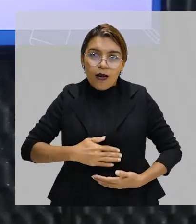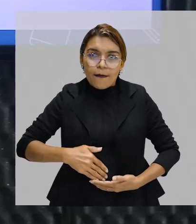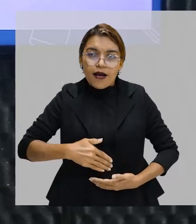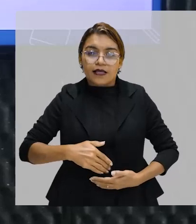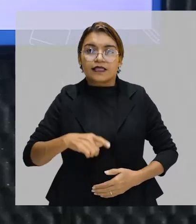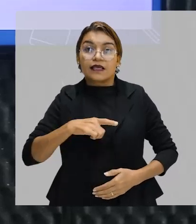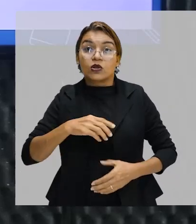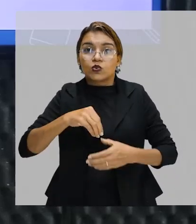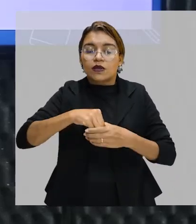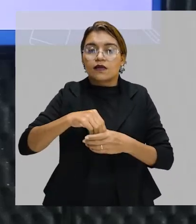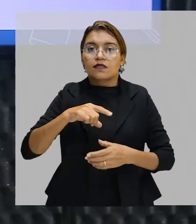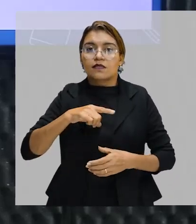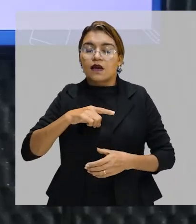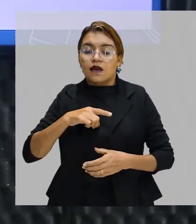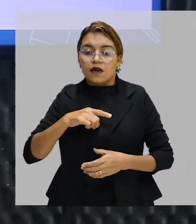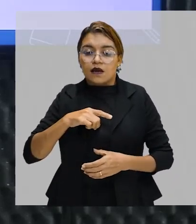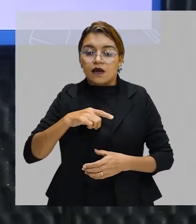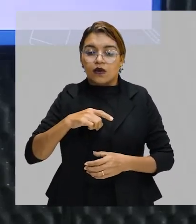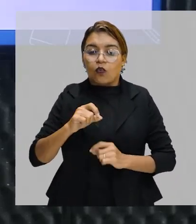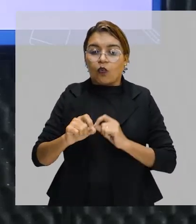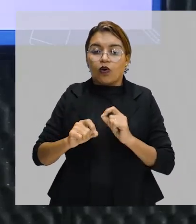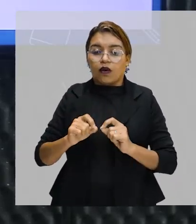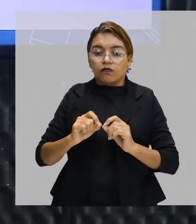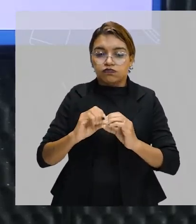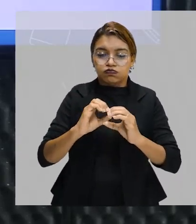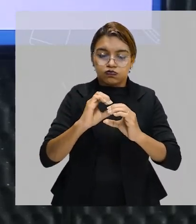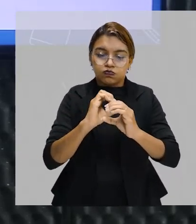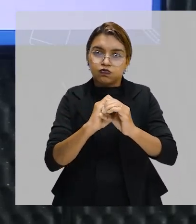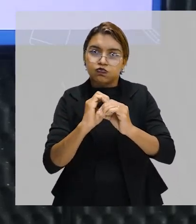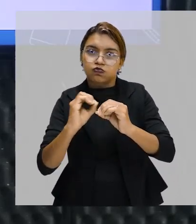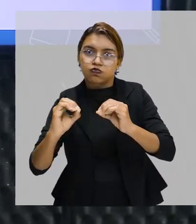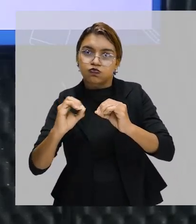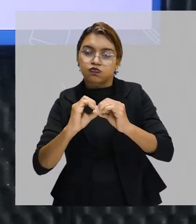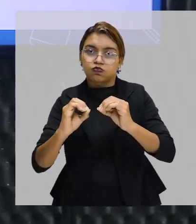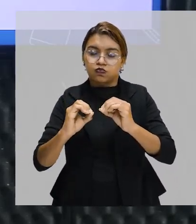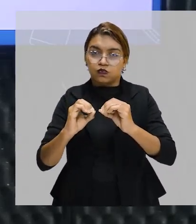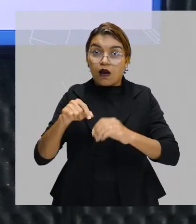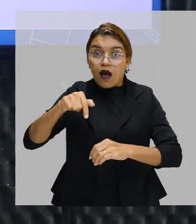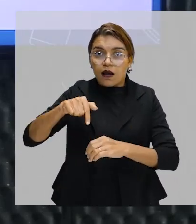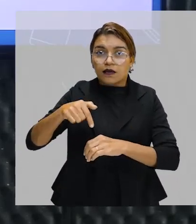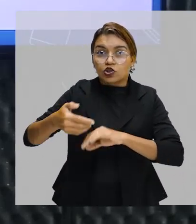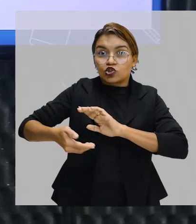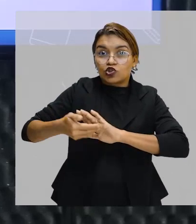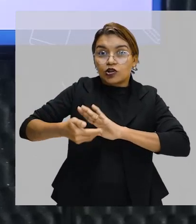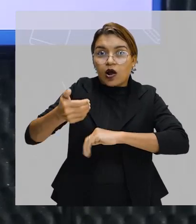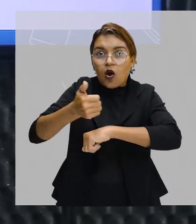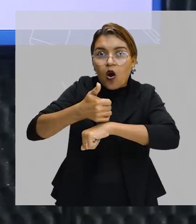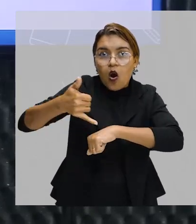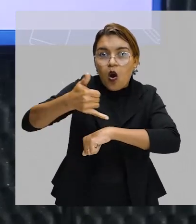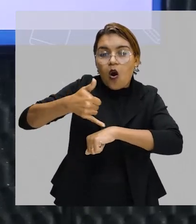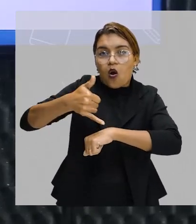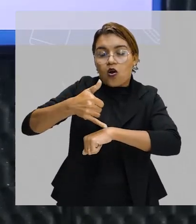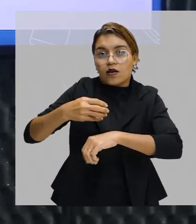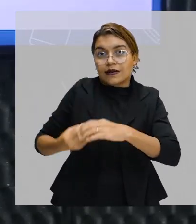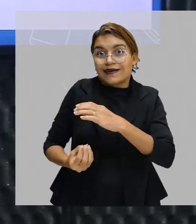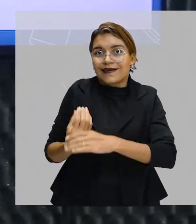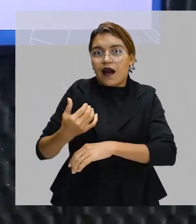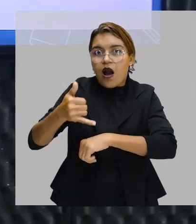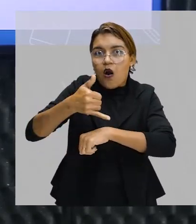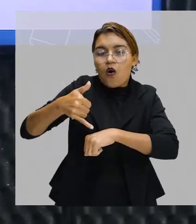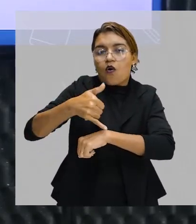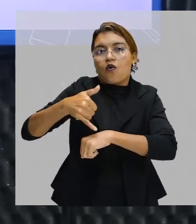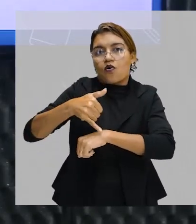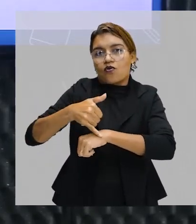na perfumaria. Então, 50 mil animais foram mortos para a obtenção